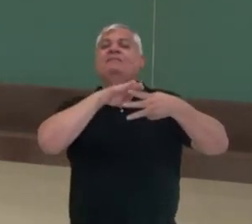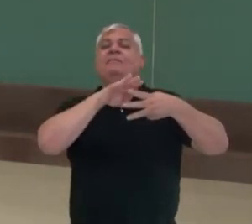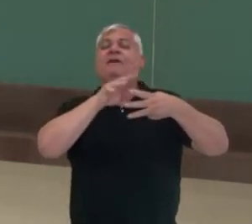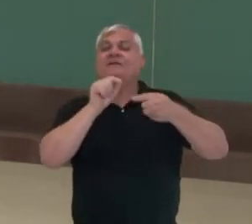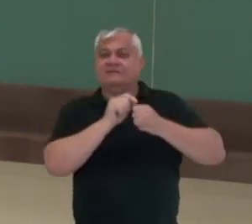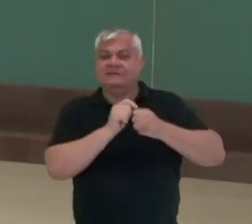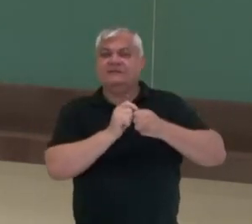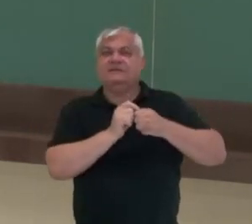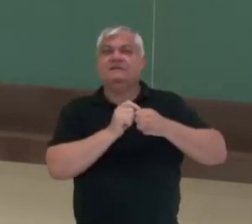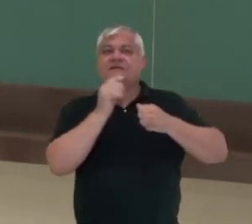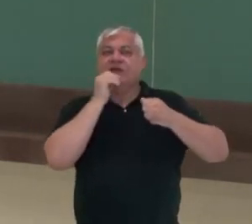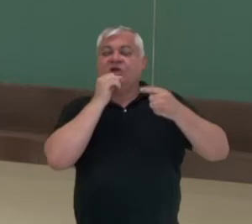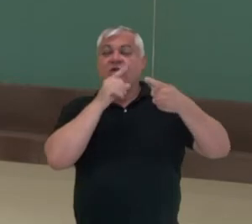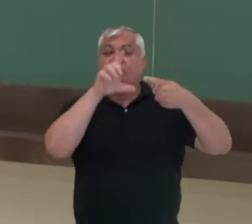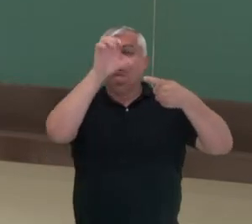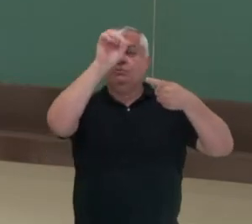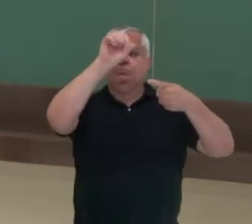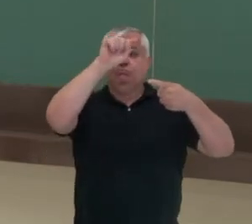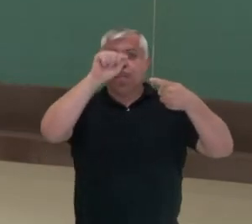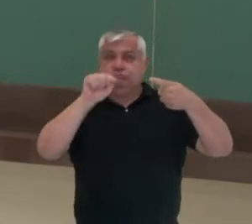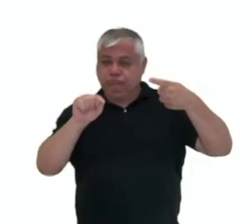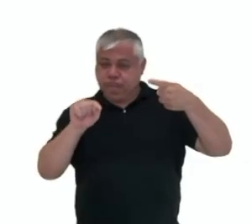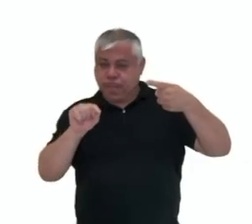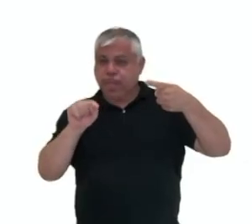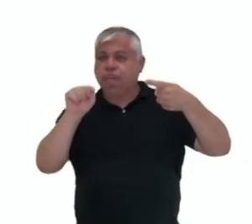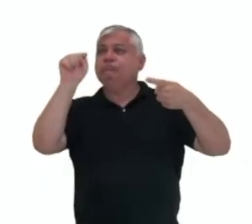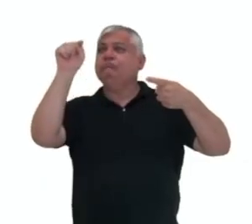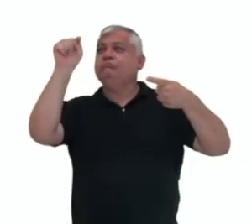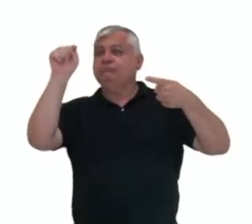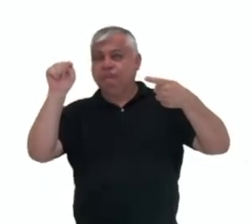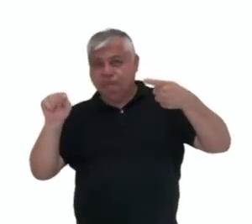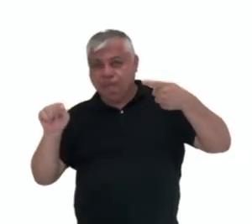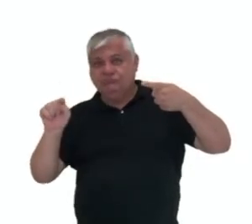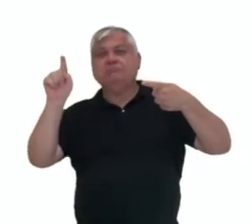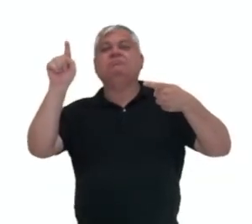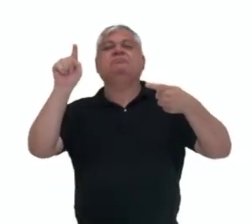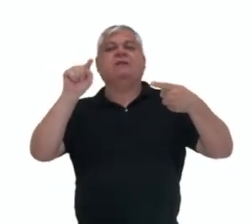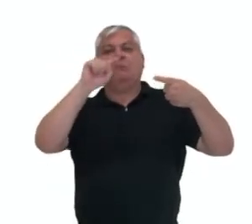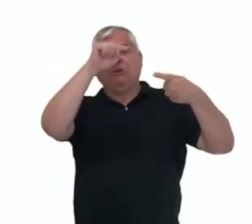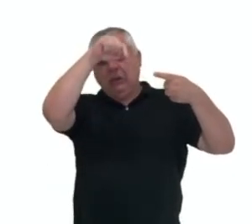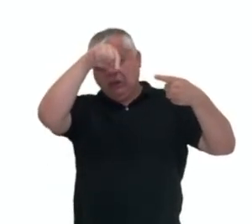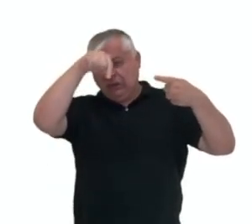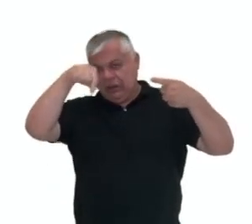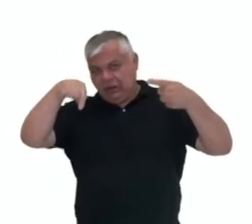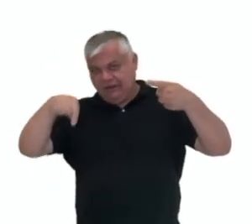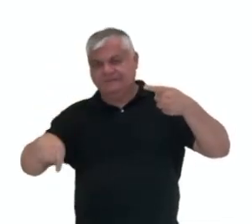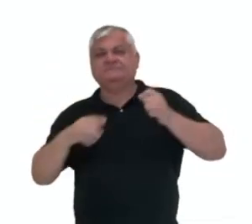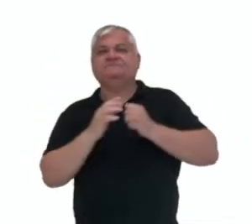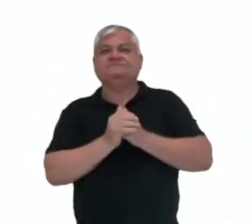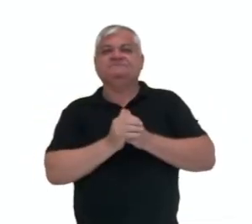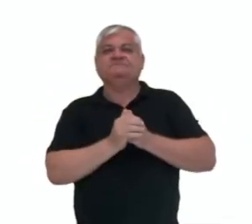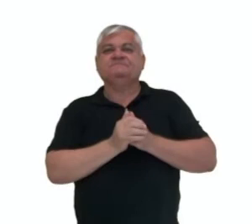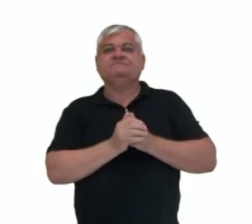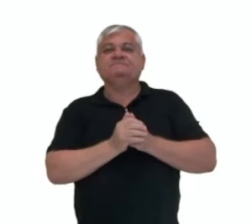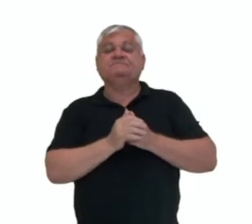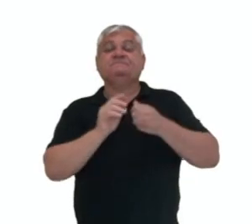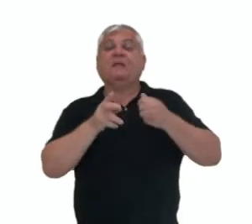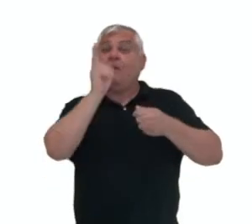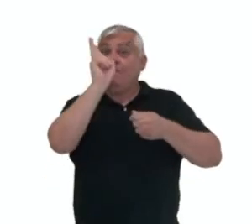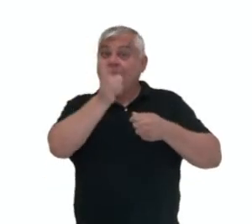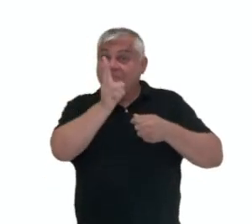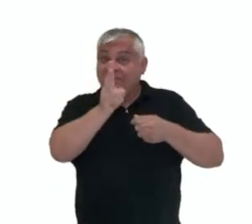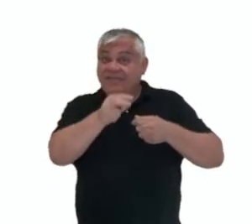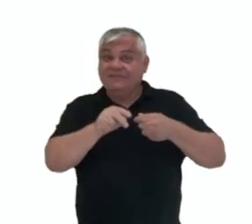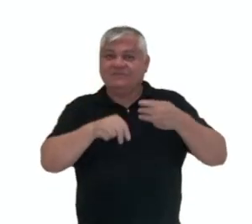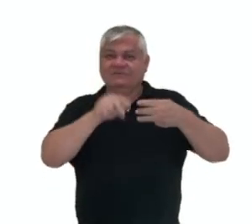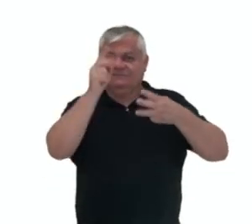gente vê que ela estava 90, foi para 88, foi para 85 e foi para 80. Caiu, né? Teve esse, foi caindo. Aí, no mesmo